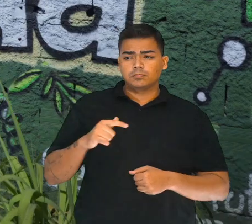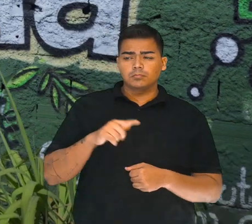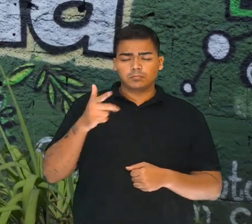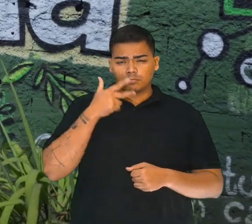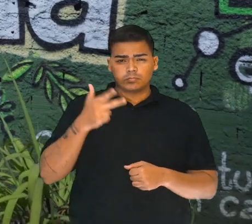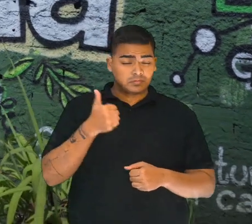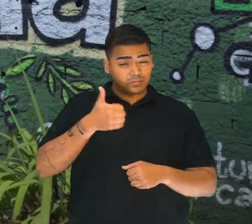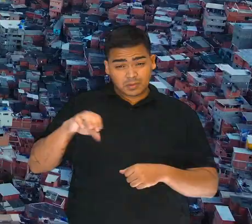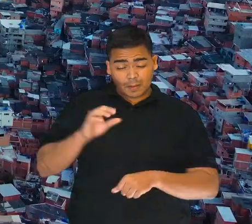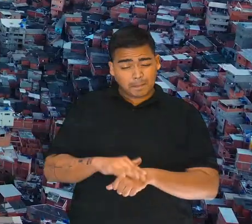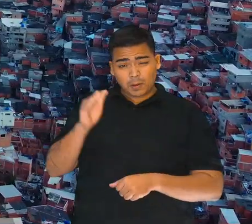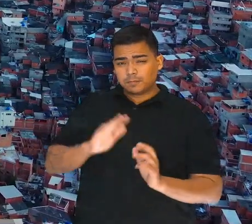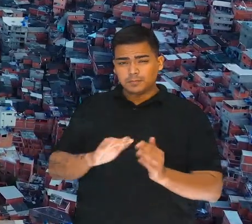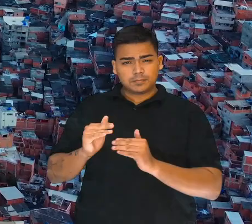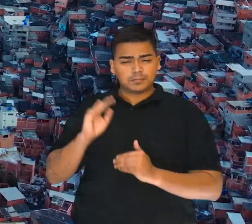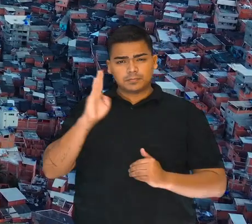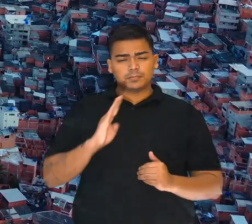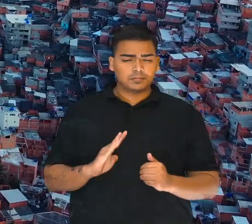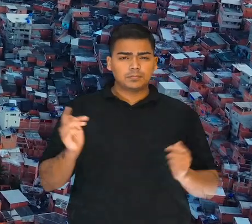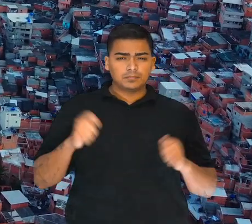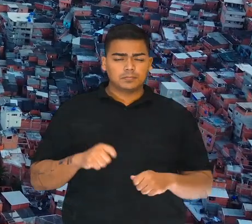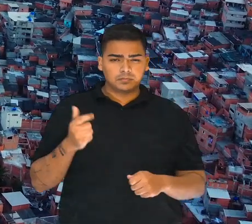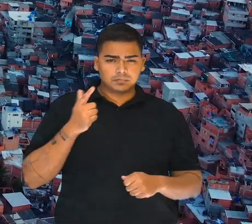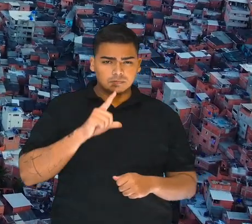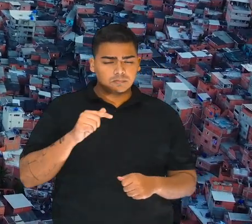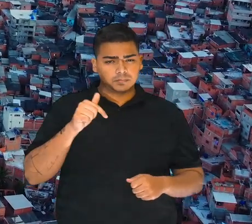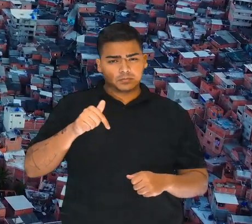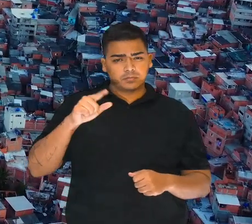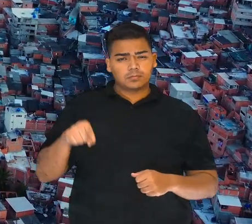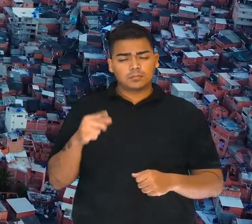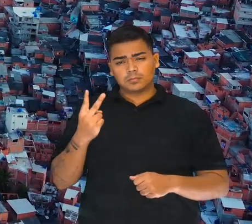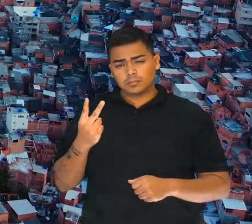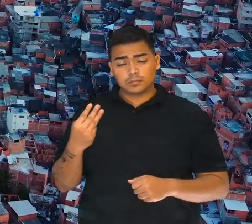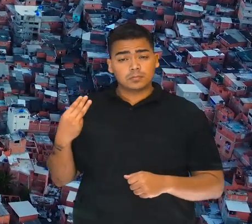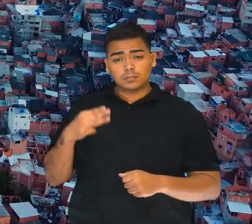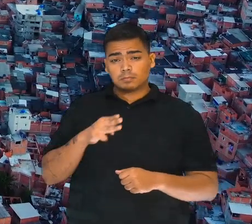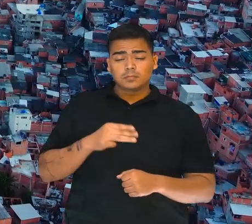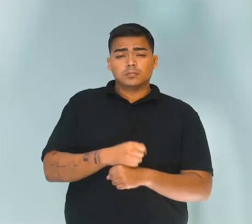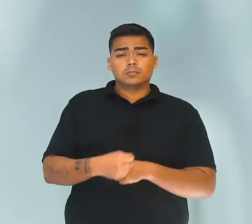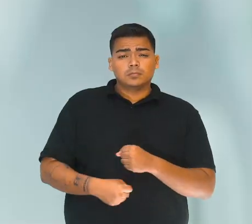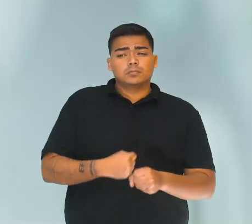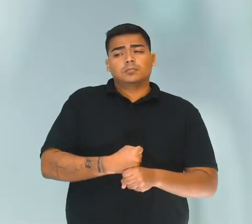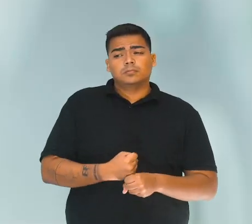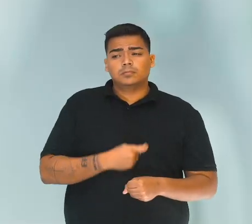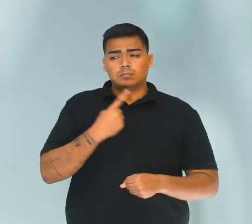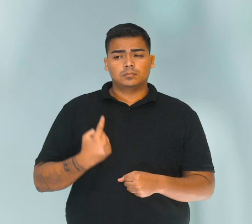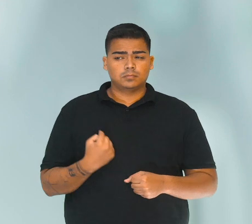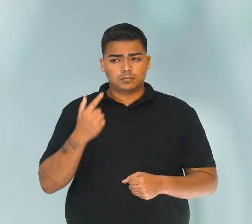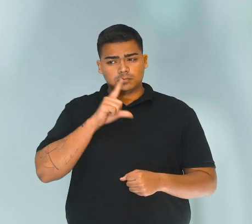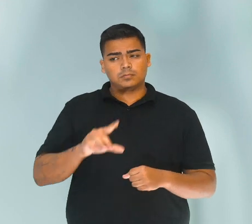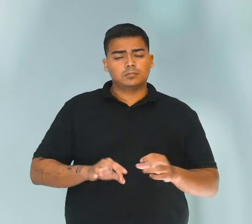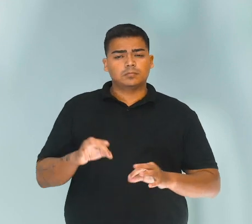que falava das 10 maiores favelas do Brasil, que tinham um potencial de consumo de 7,2 bilhões ao ano. Então decidimos